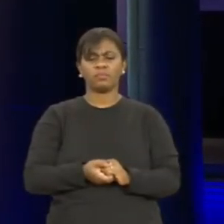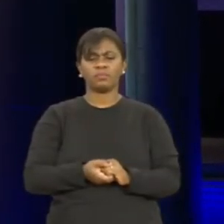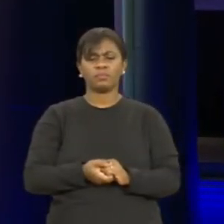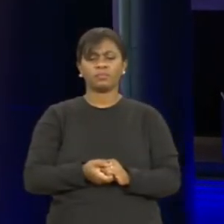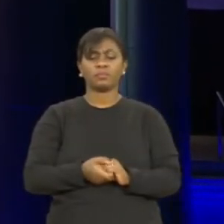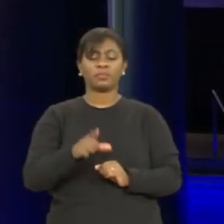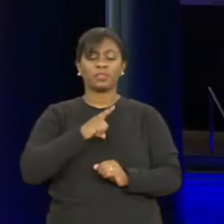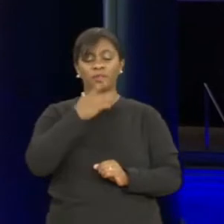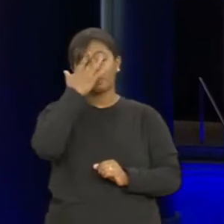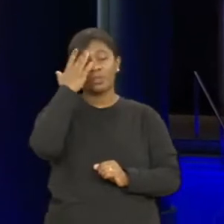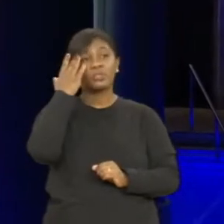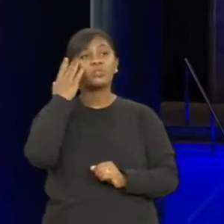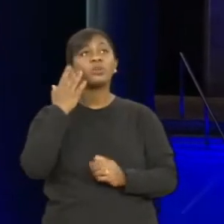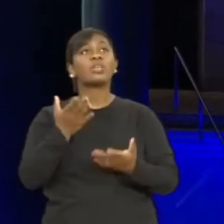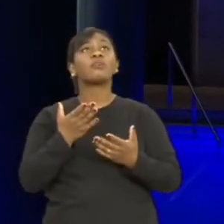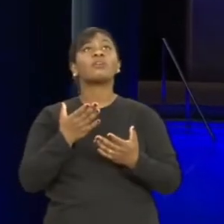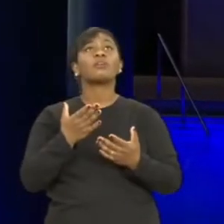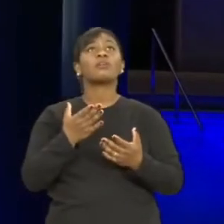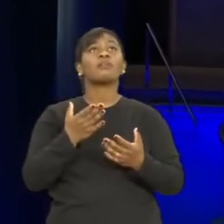Tem gente que quer ser criminoso.